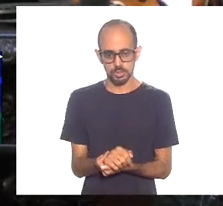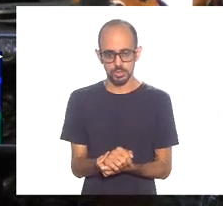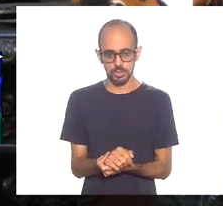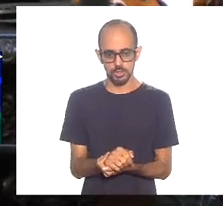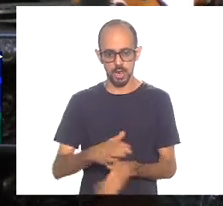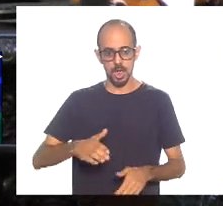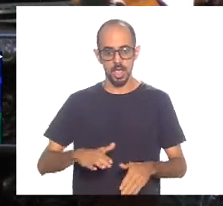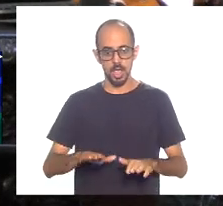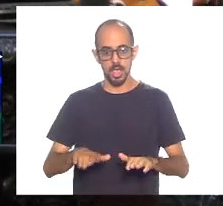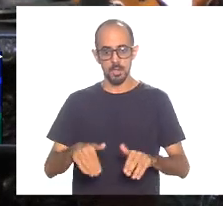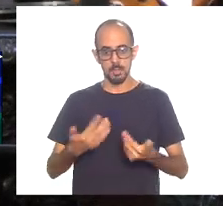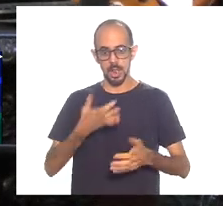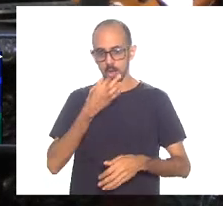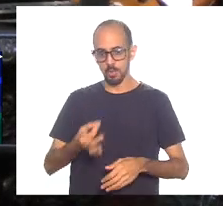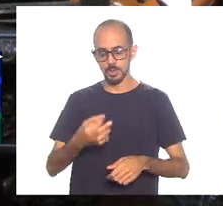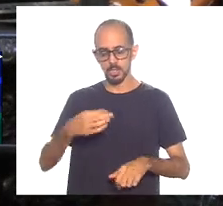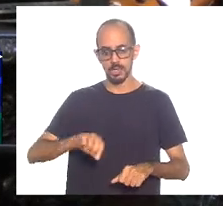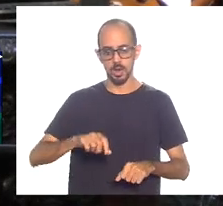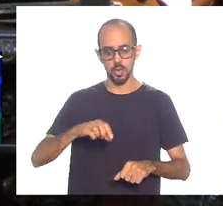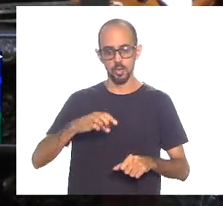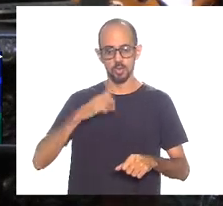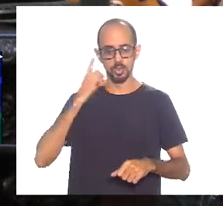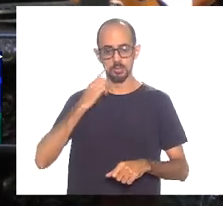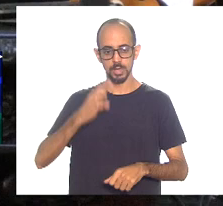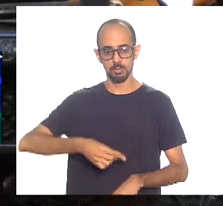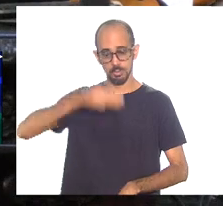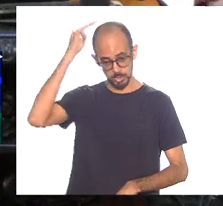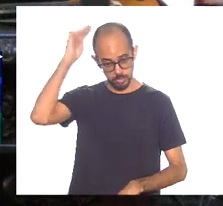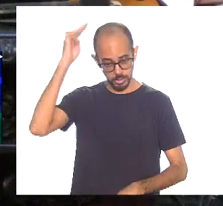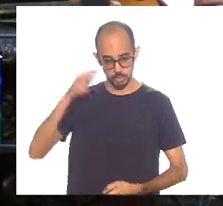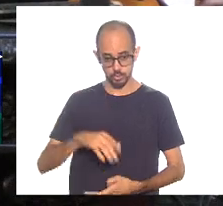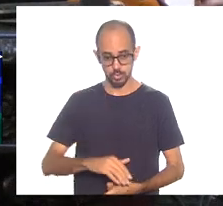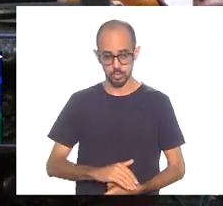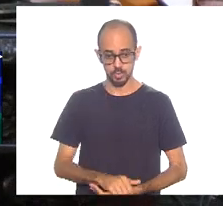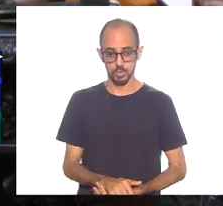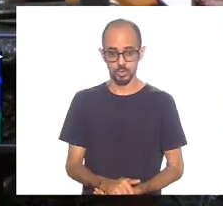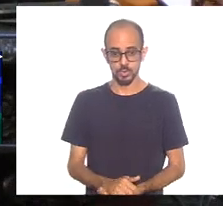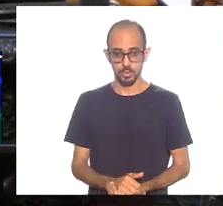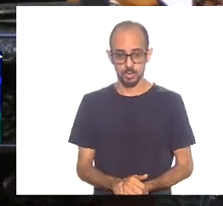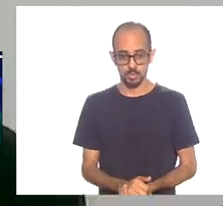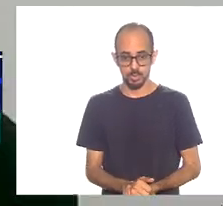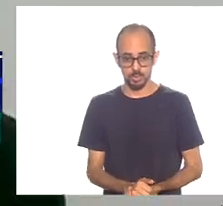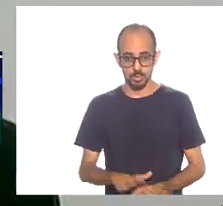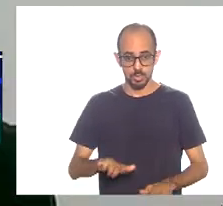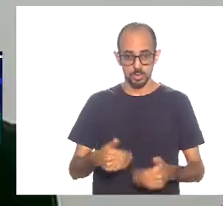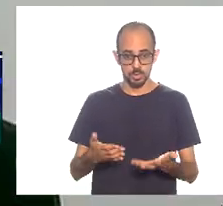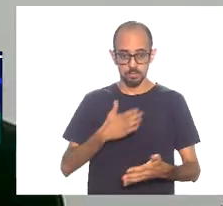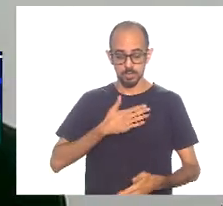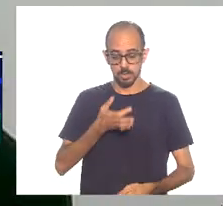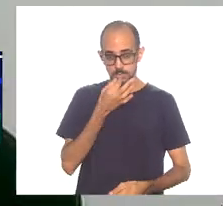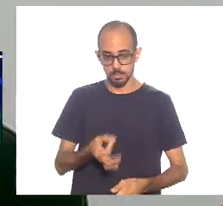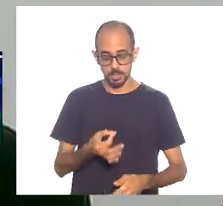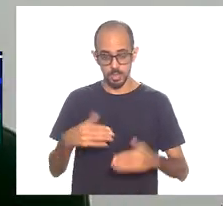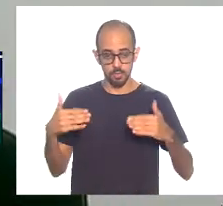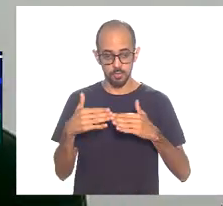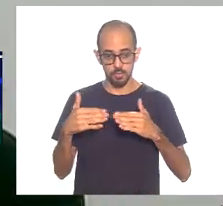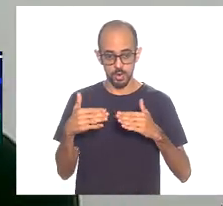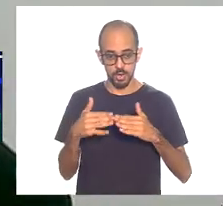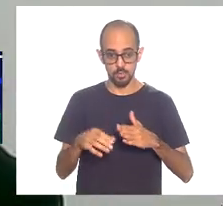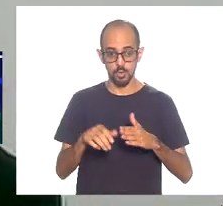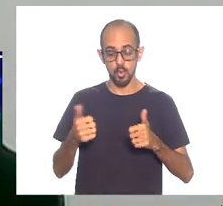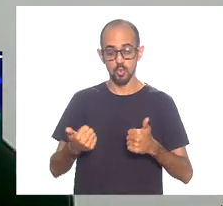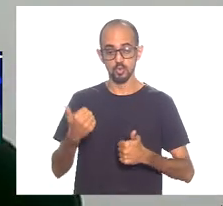a prime de parecer sobre as emendas do deputado Márcio Pacheco presente parecer é favorável com subemenda